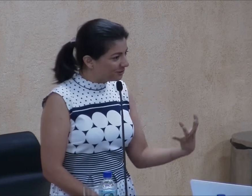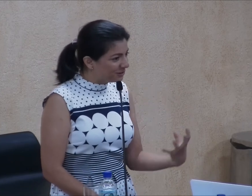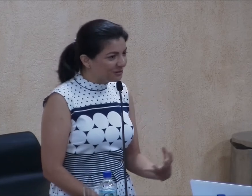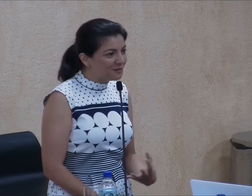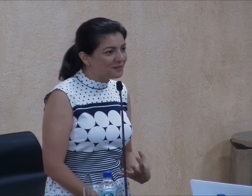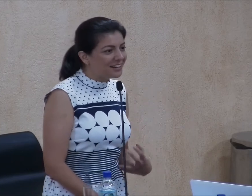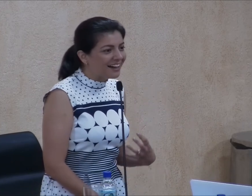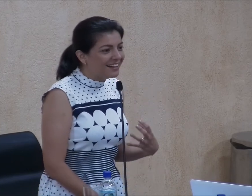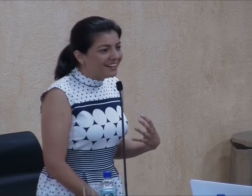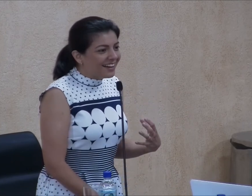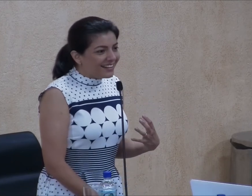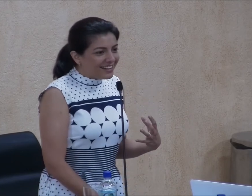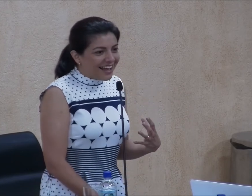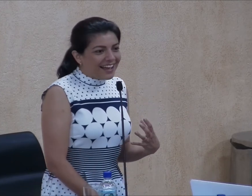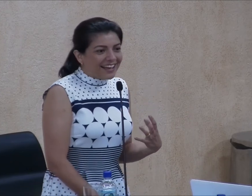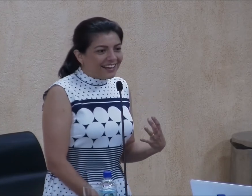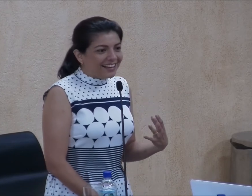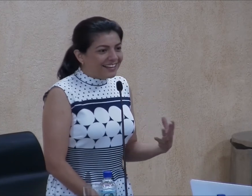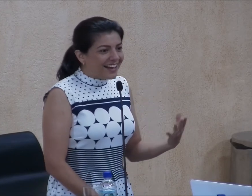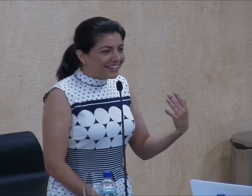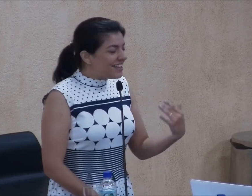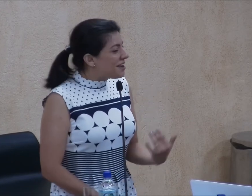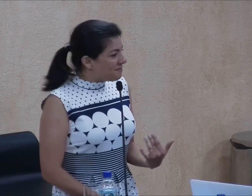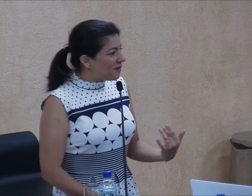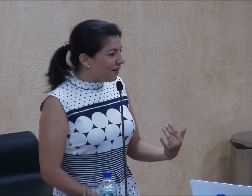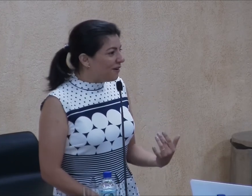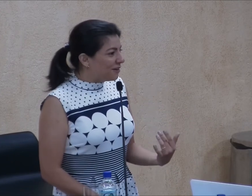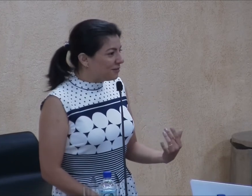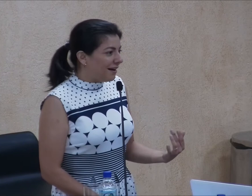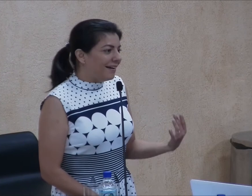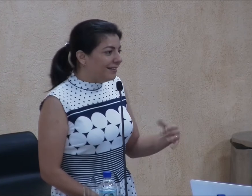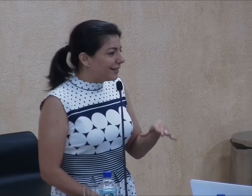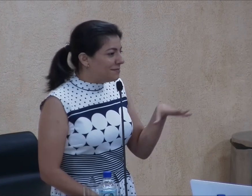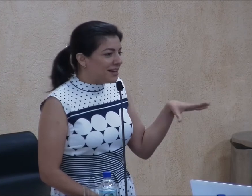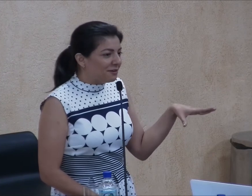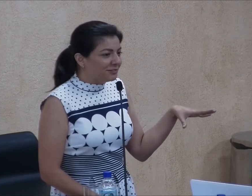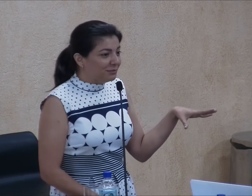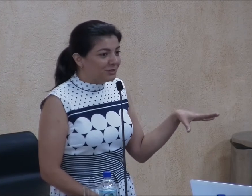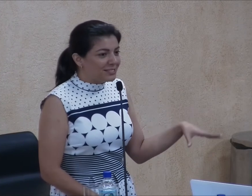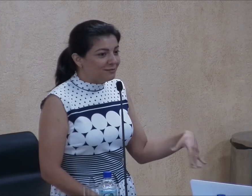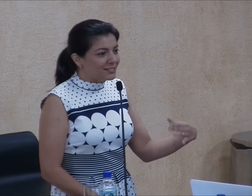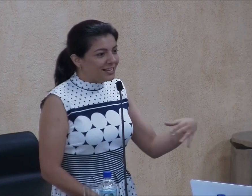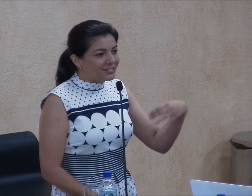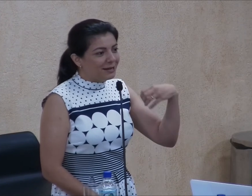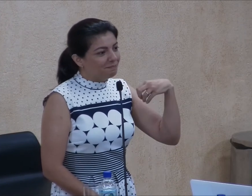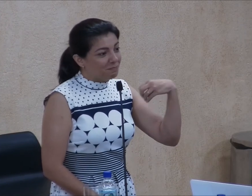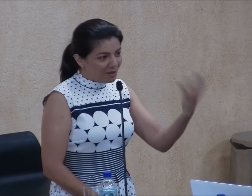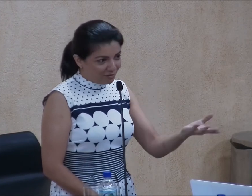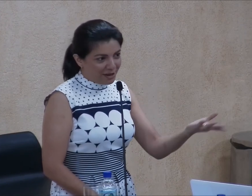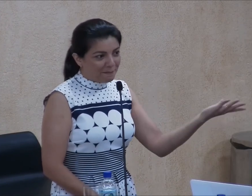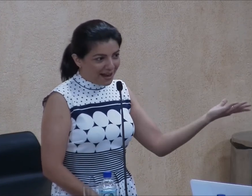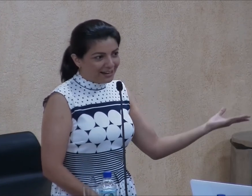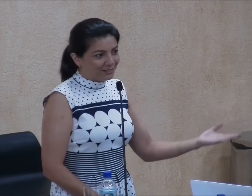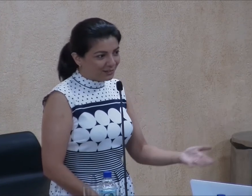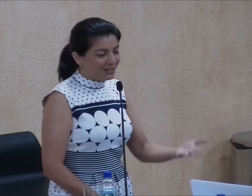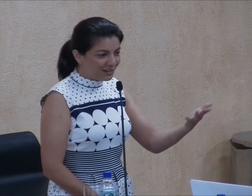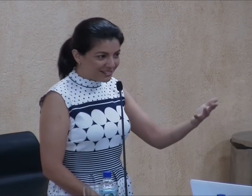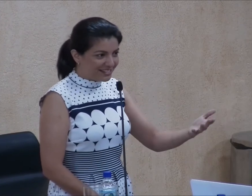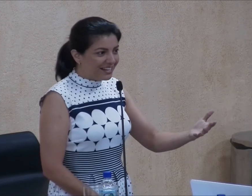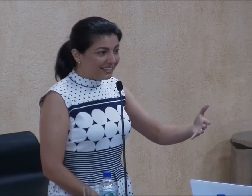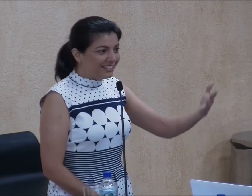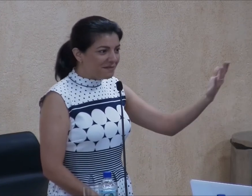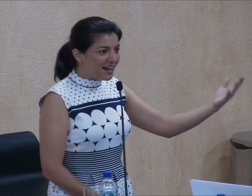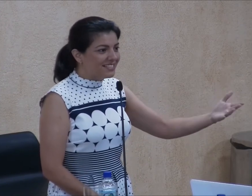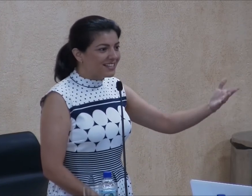com cultura, e aqui eu me coloco, ainda que minha contribuição seja pífia perto do que